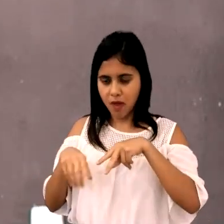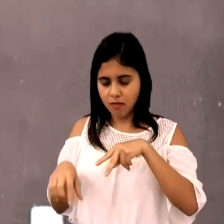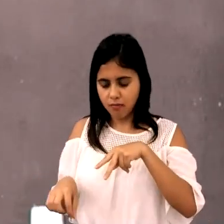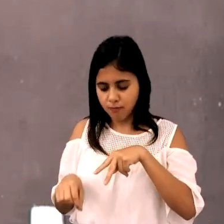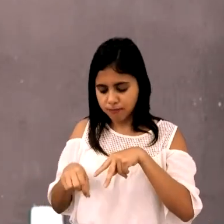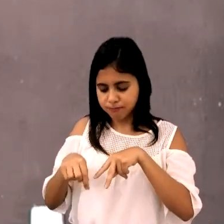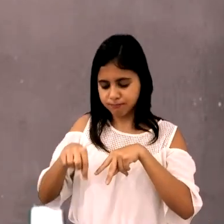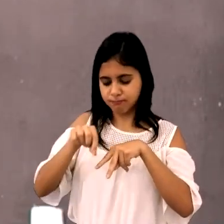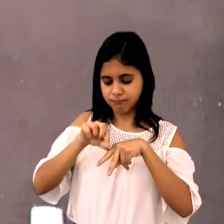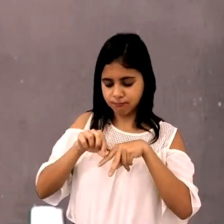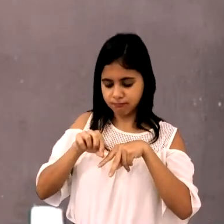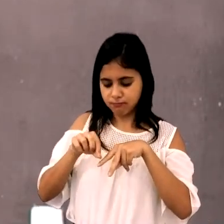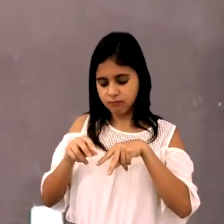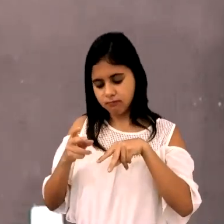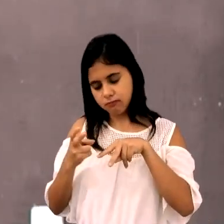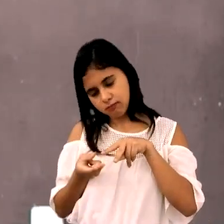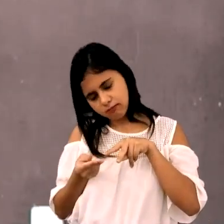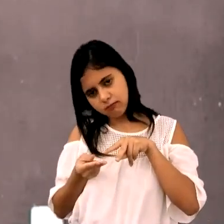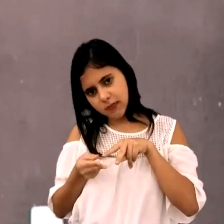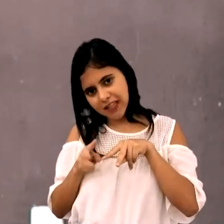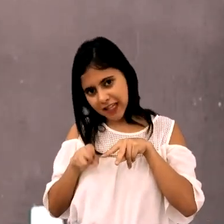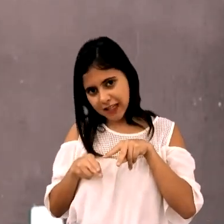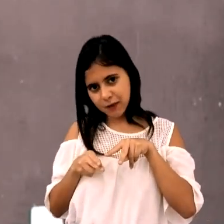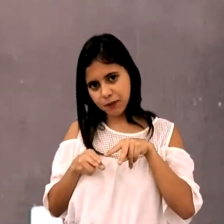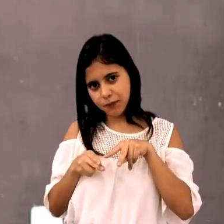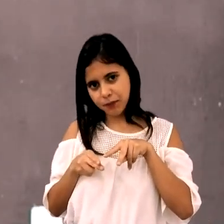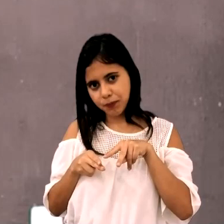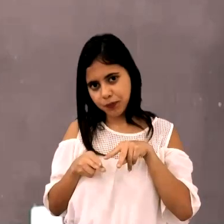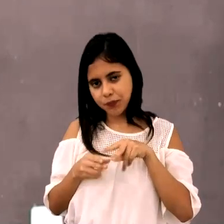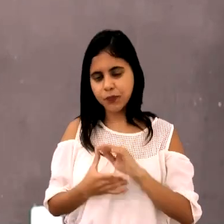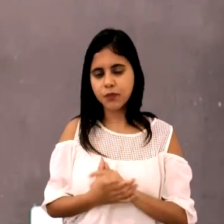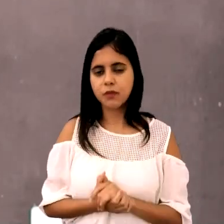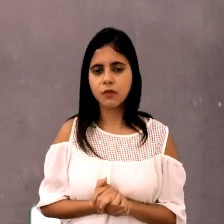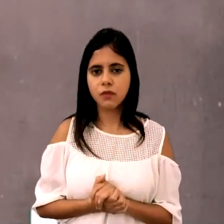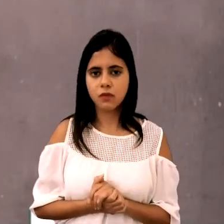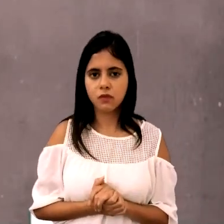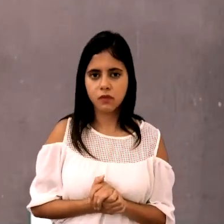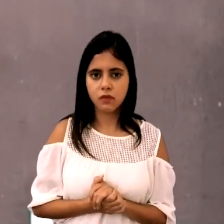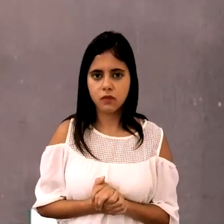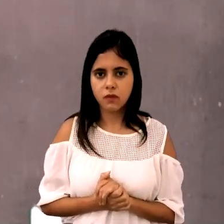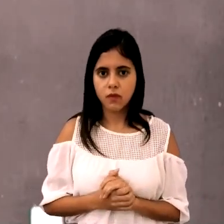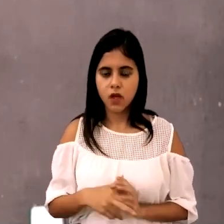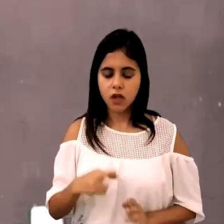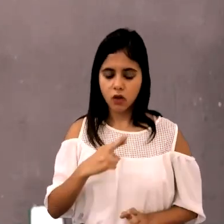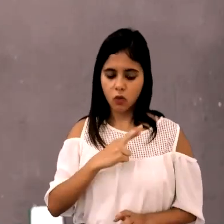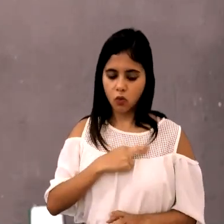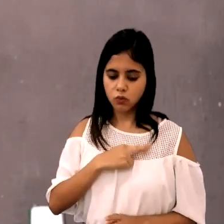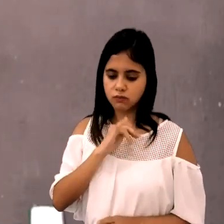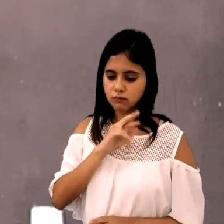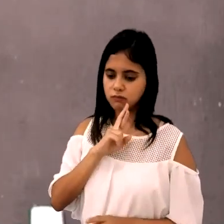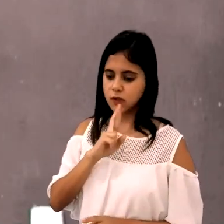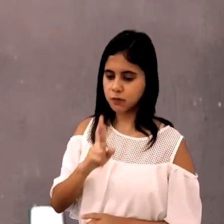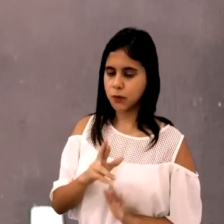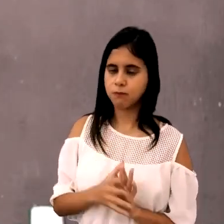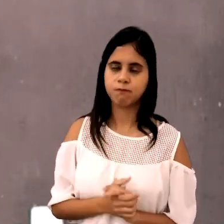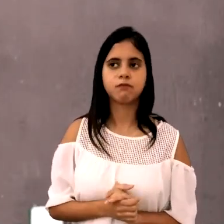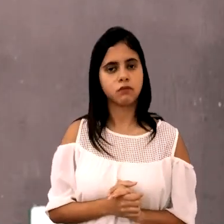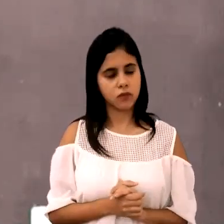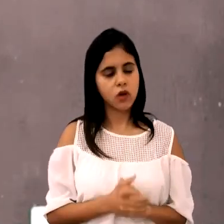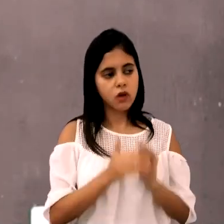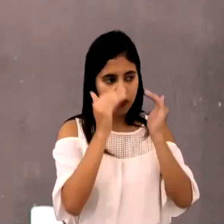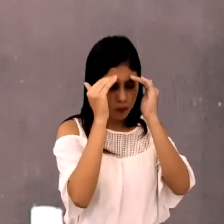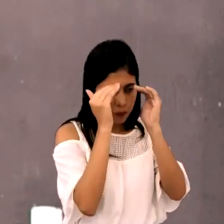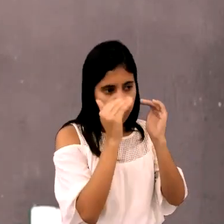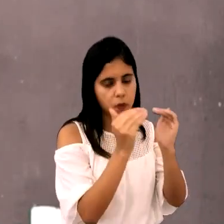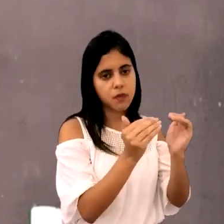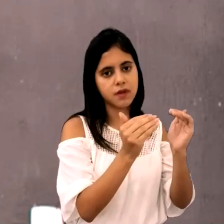deite-se ali. Ele lhe dirá o que você deve fazer. Ruth respondeu, vou fazer